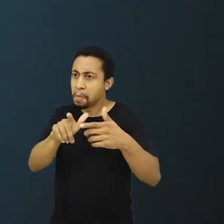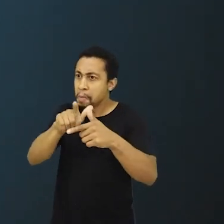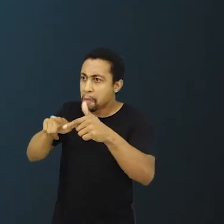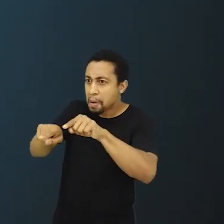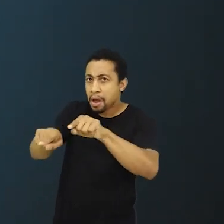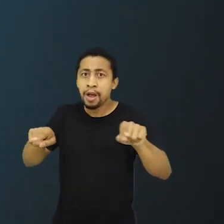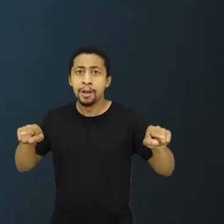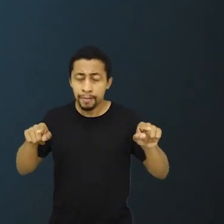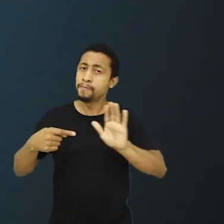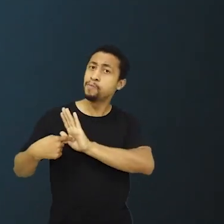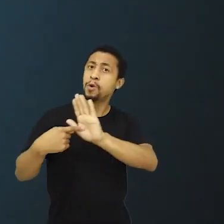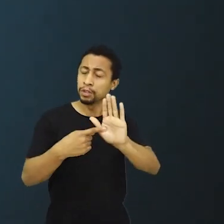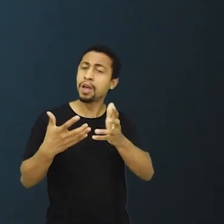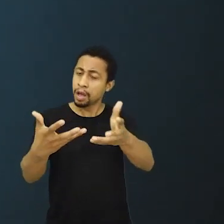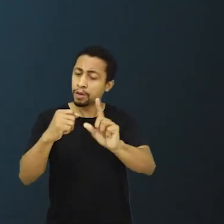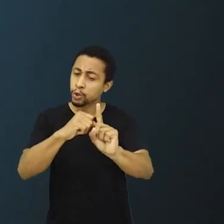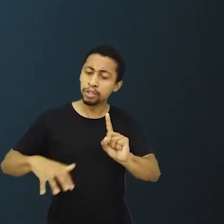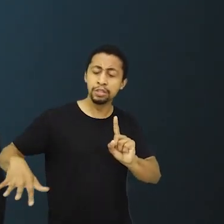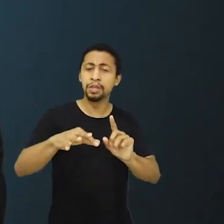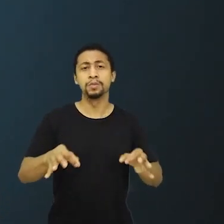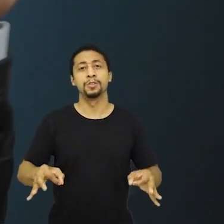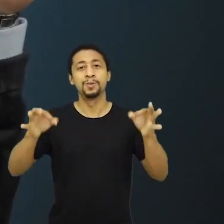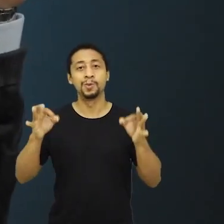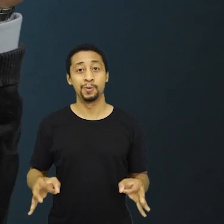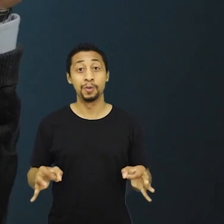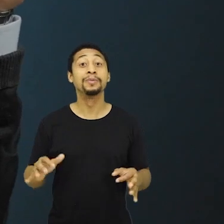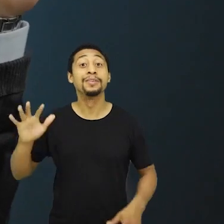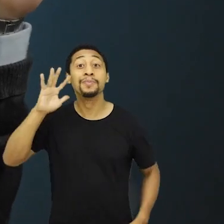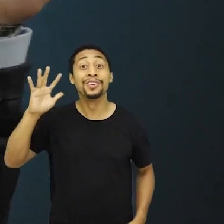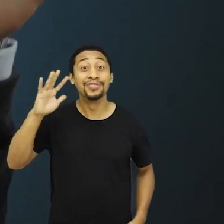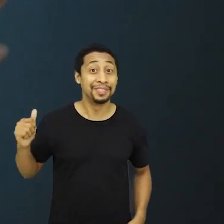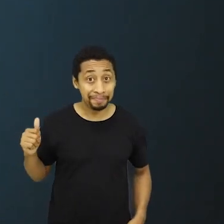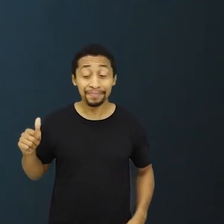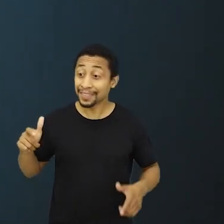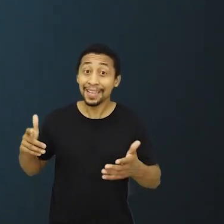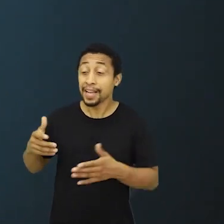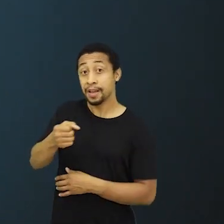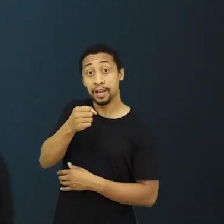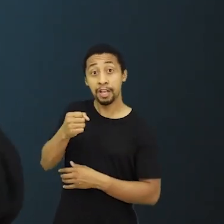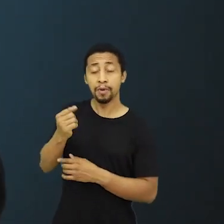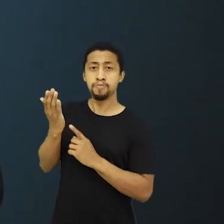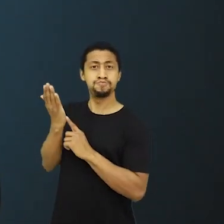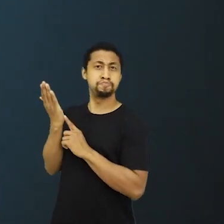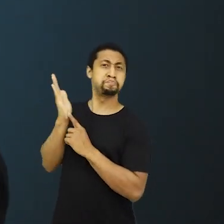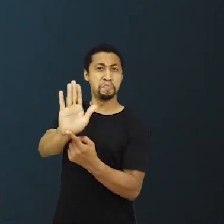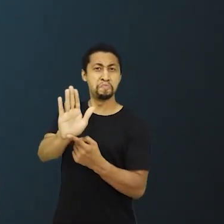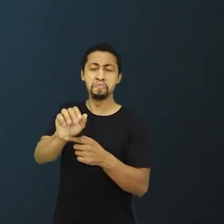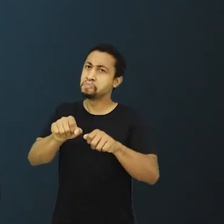sociedade mais justa, mas falando de um lugar de um grande megafone, né? Não de